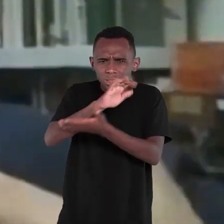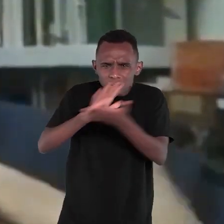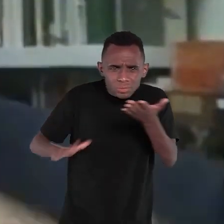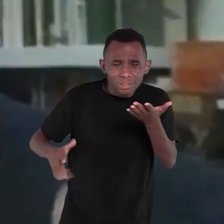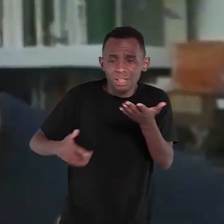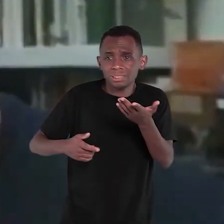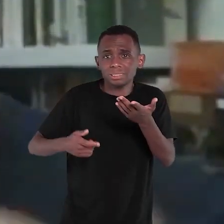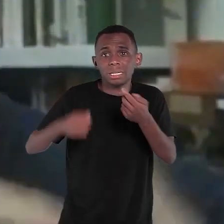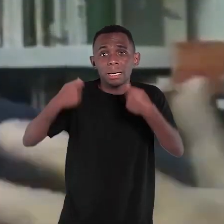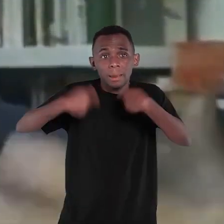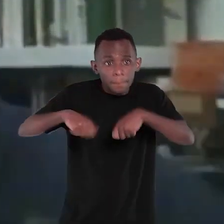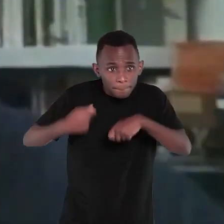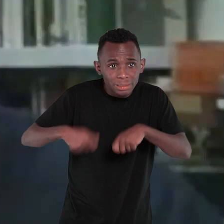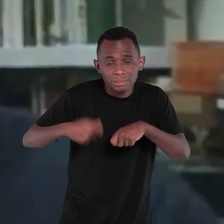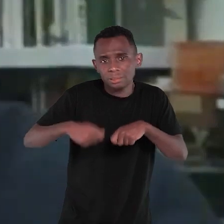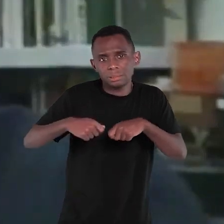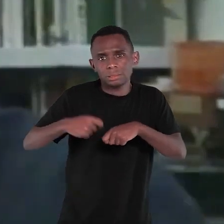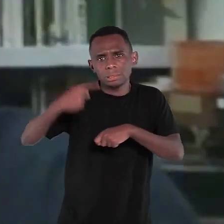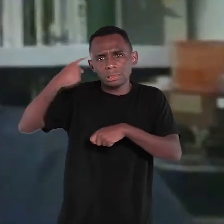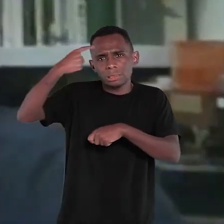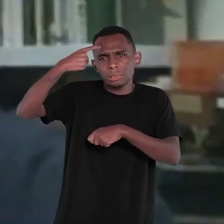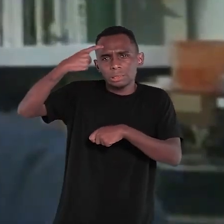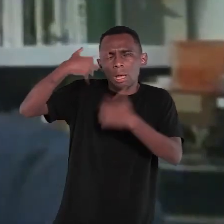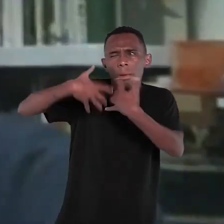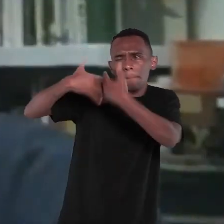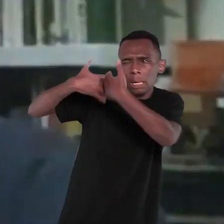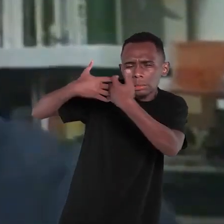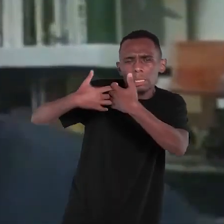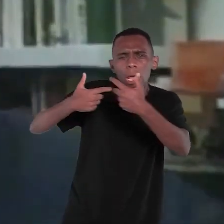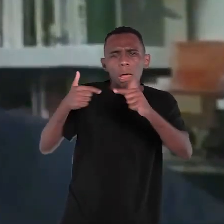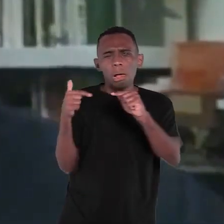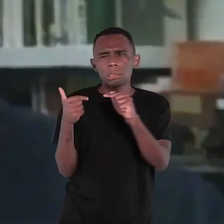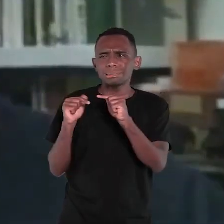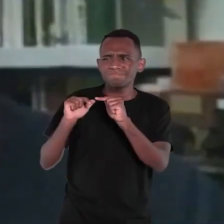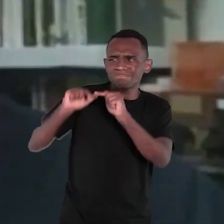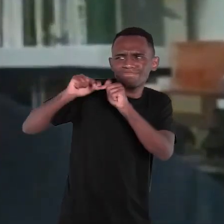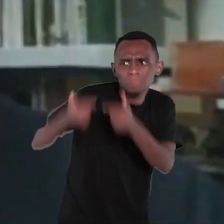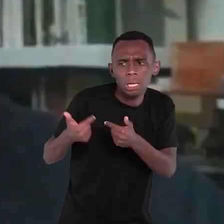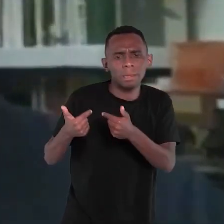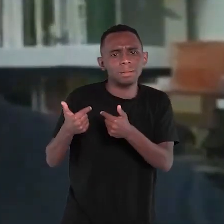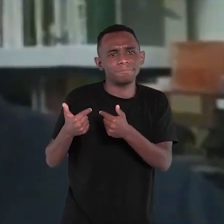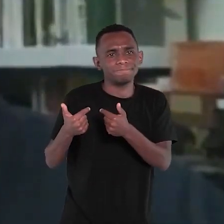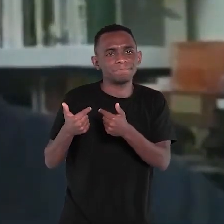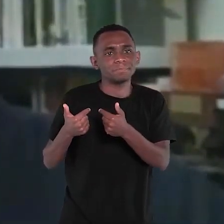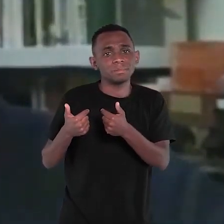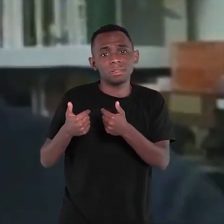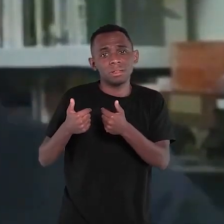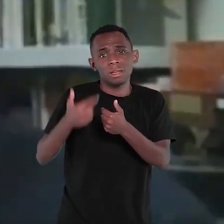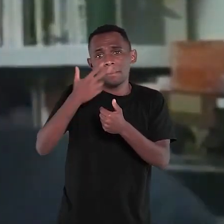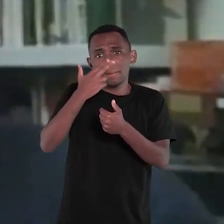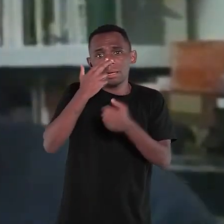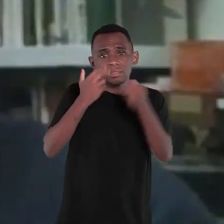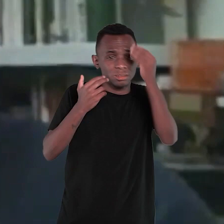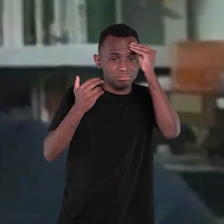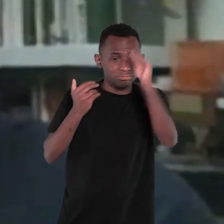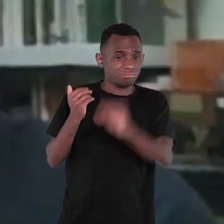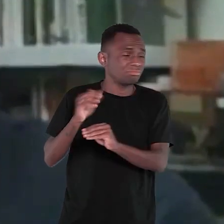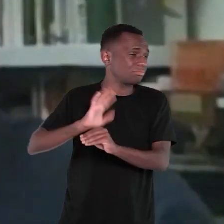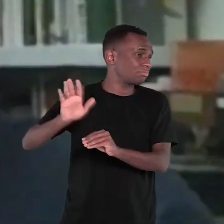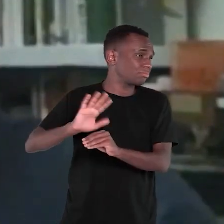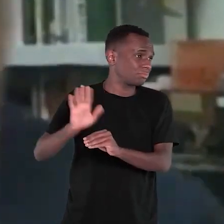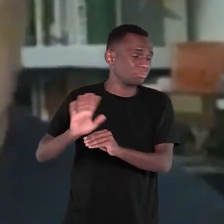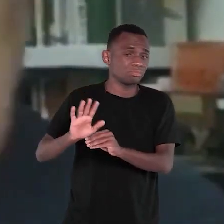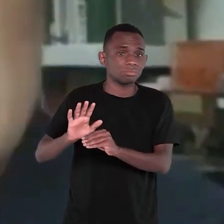aquela atividade que exige um pouco mais de esforço intelectual, né, tende a ser